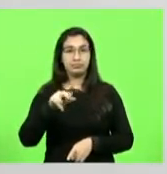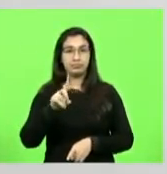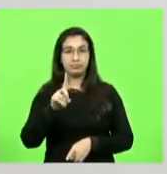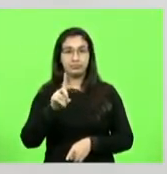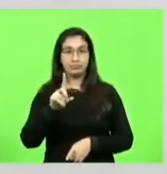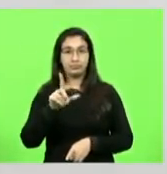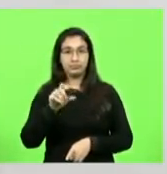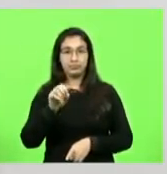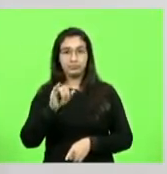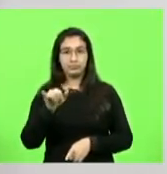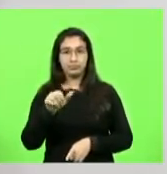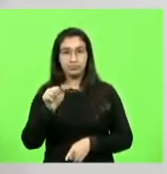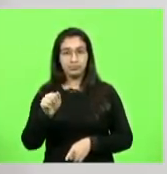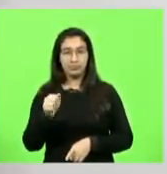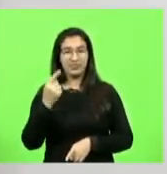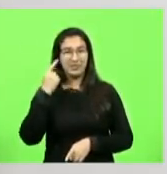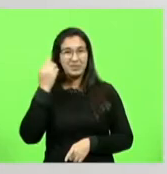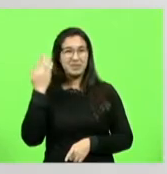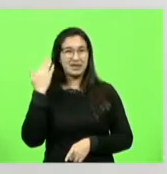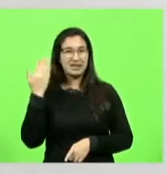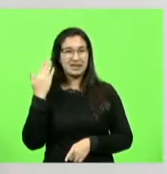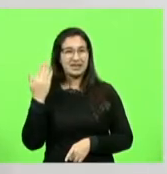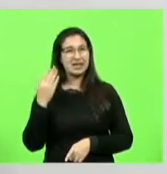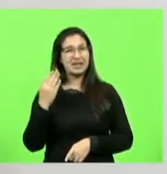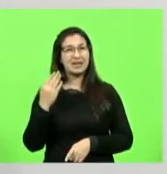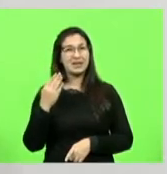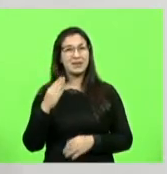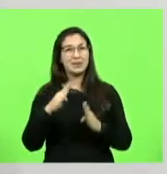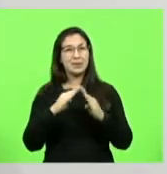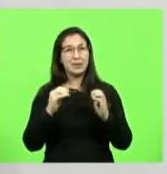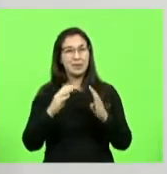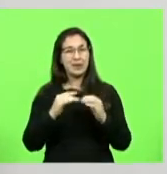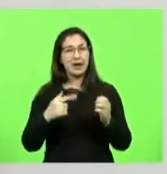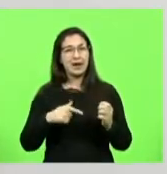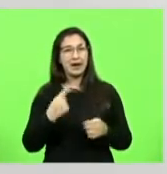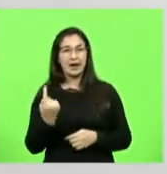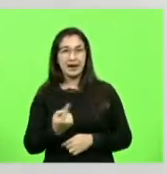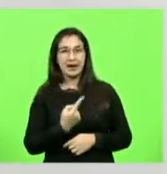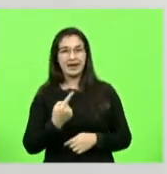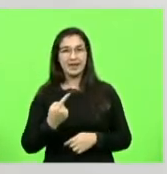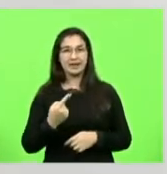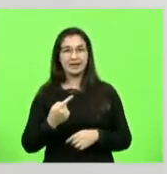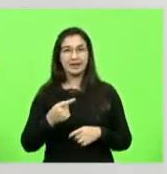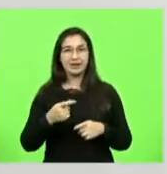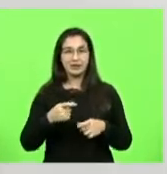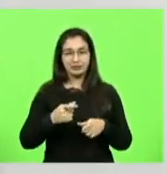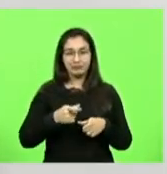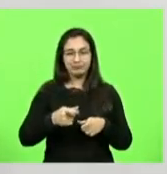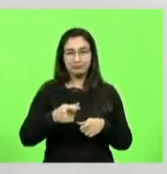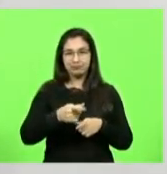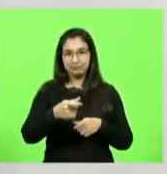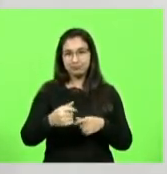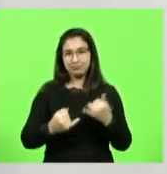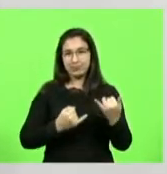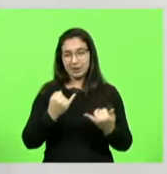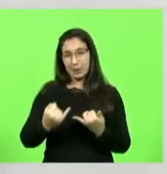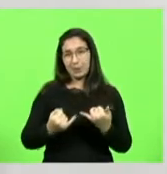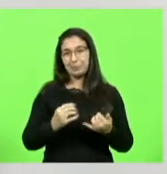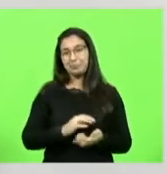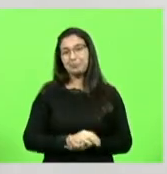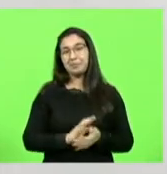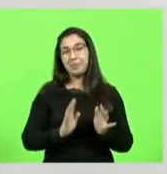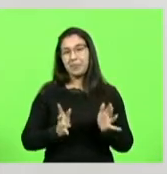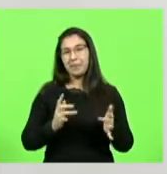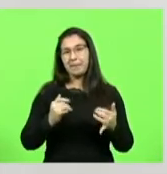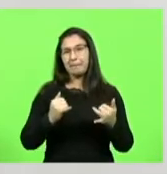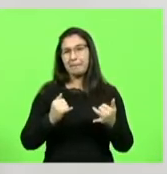até me lembrou que eu joguei um dominó com ele em Brusque, e eu infelizmente não lembrava. Ainda há de se destrinchar